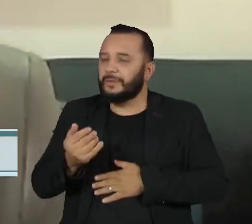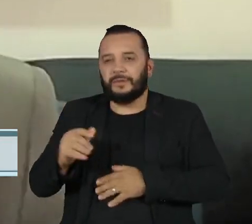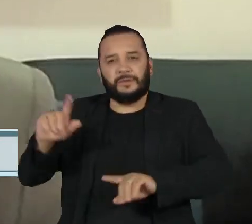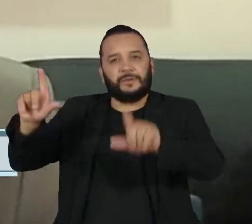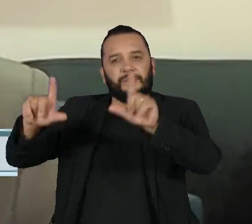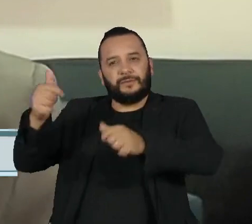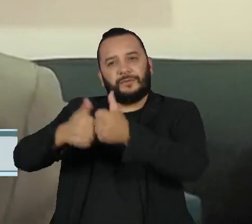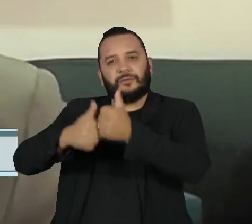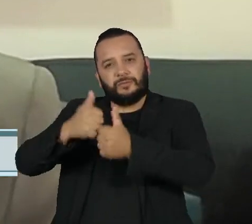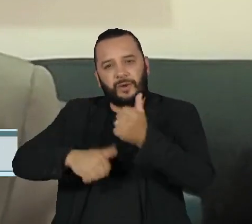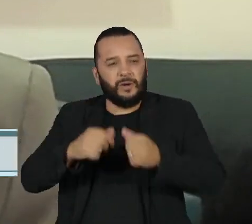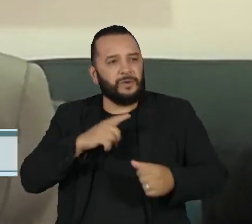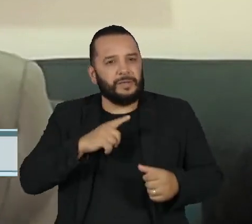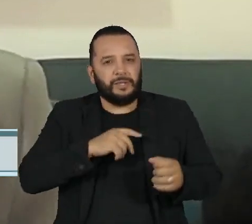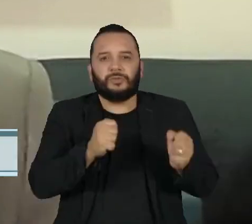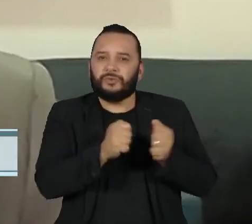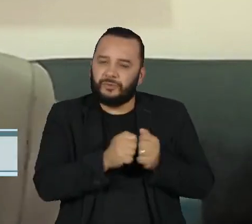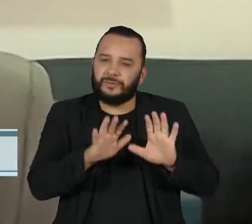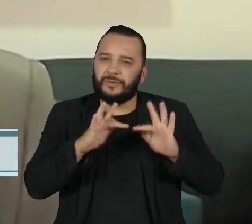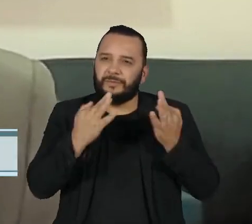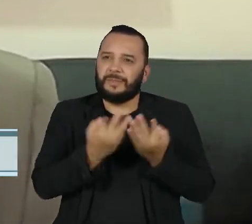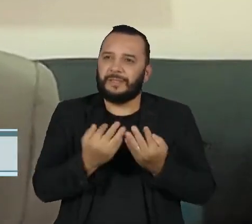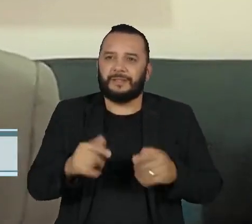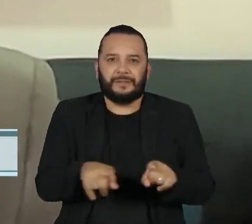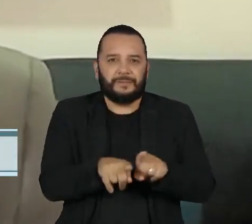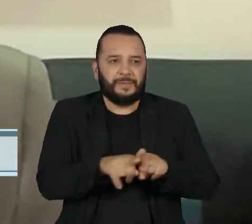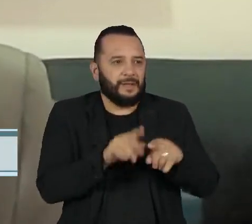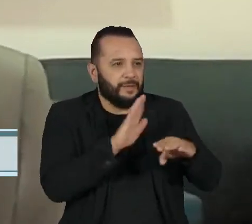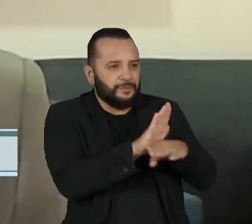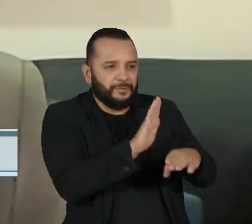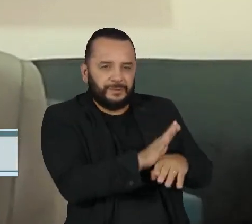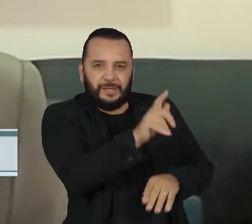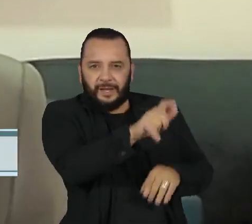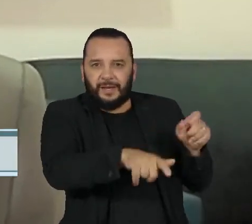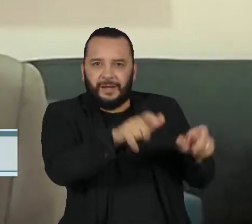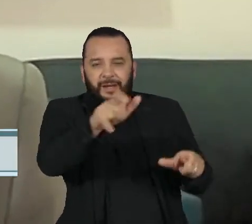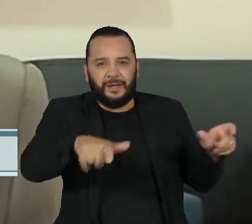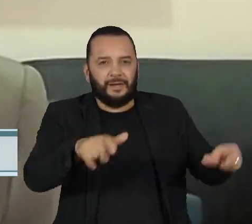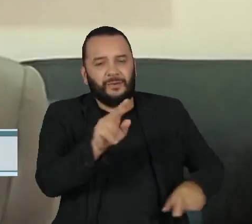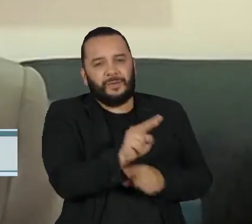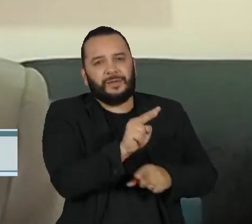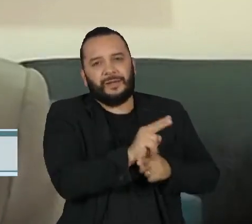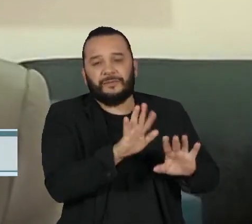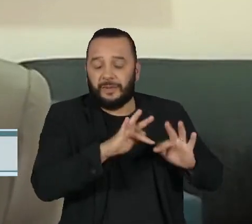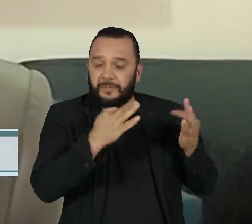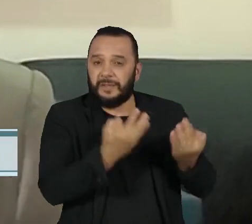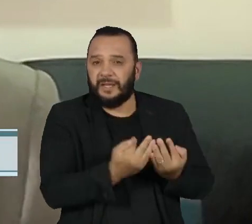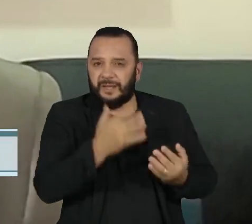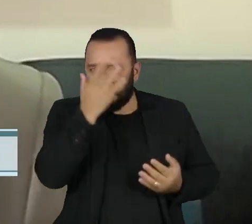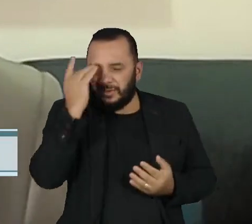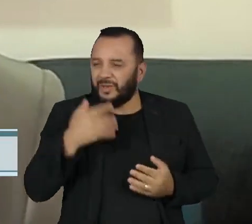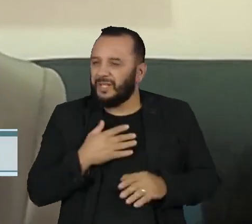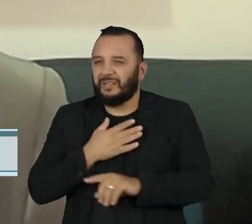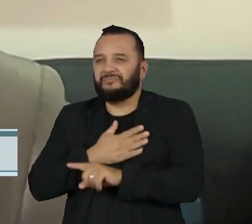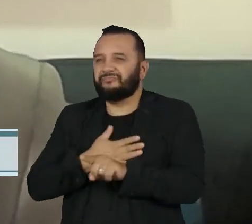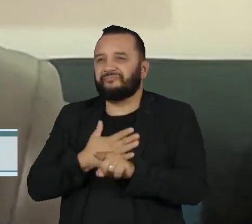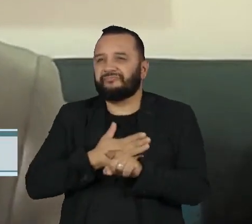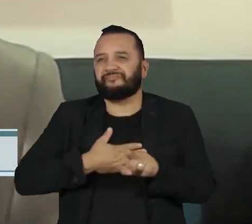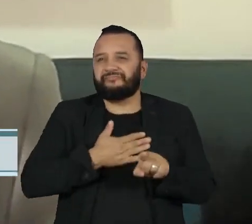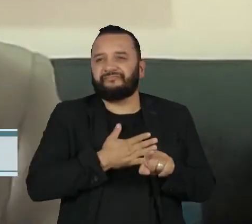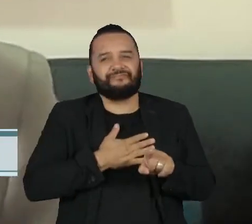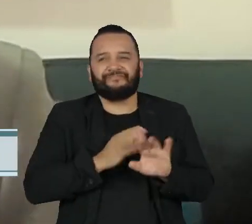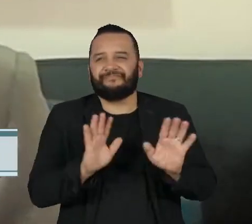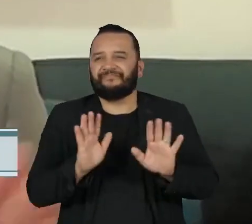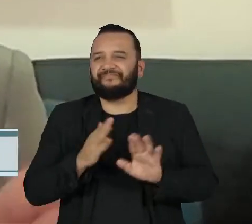jogo de futebol, estar com a família, ajudar num cuidado de algum outro familiar. E a pessoa vai perdendo esses prazeres e isso